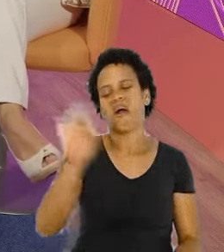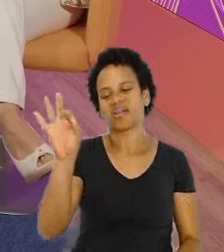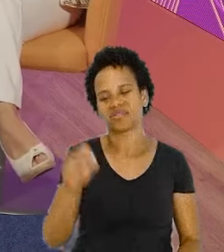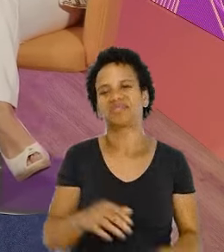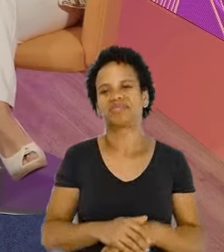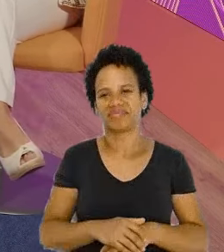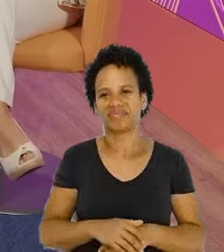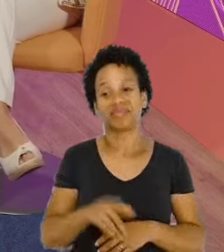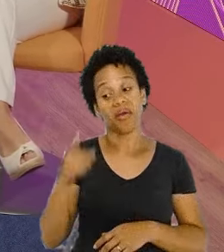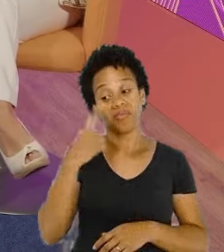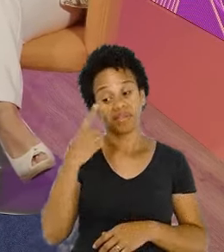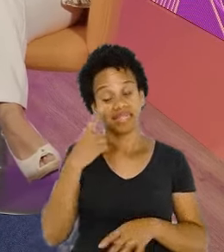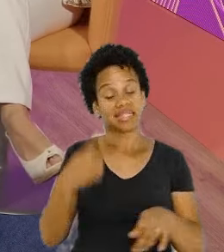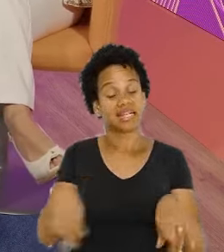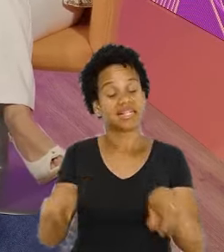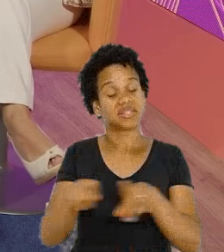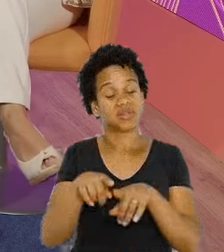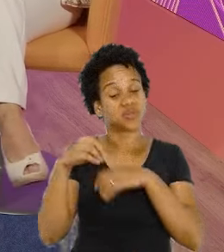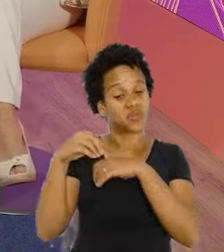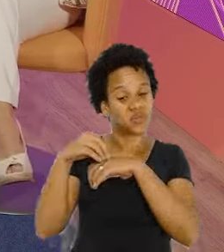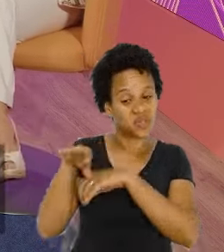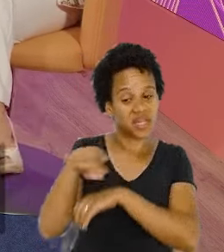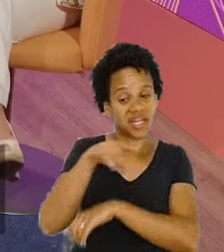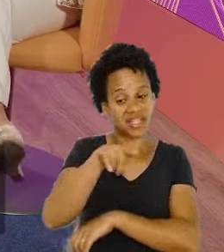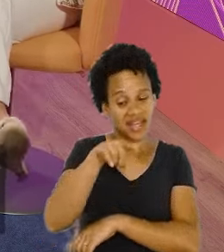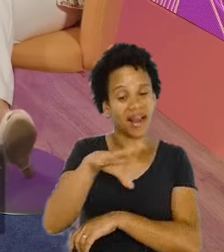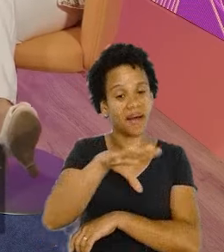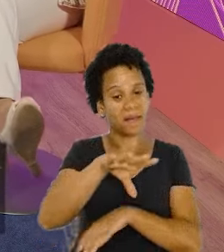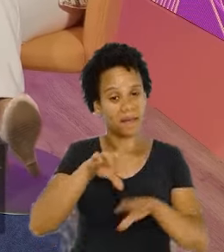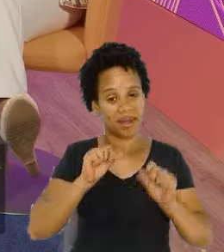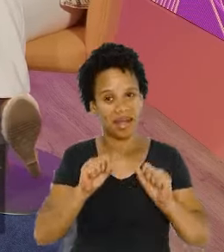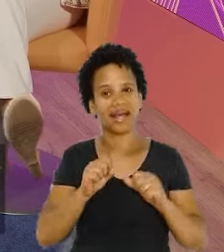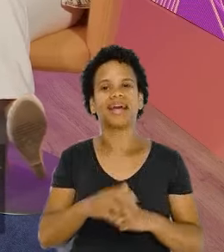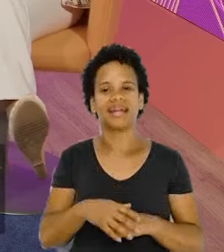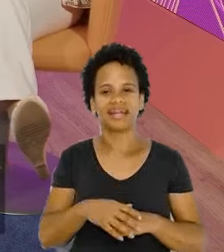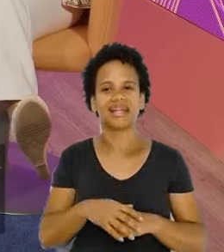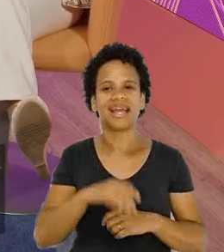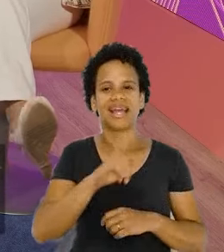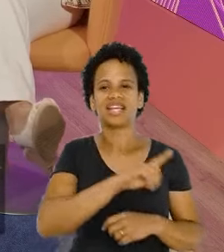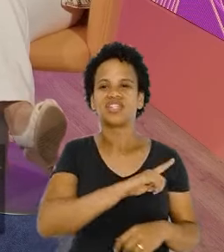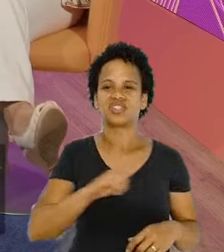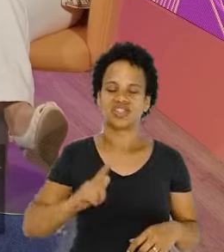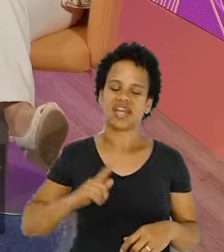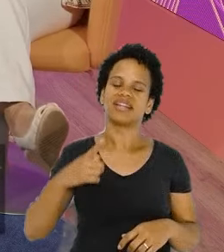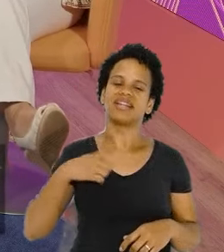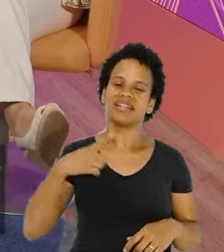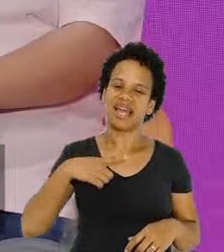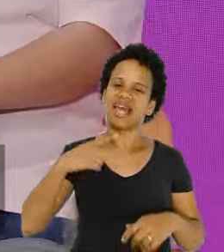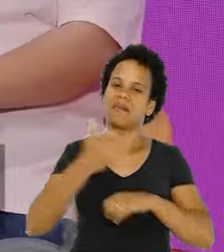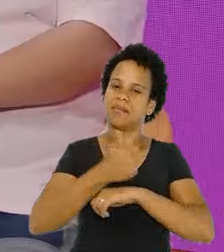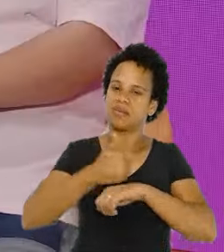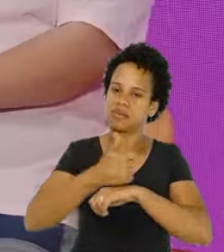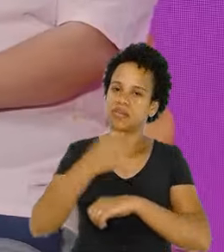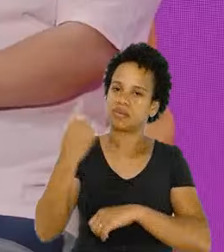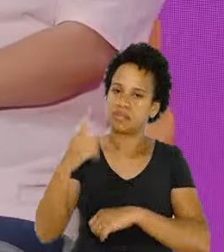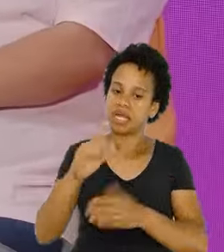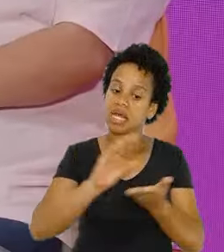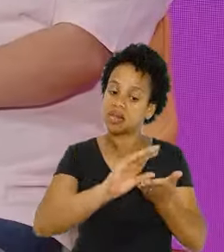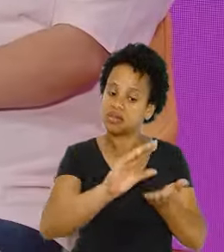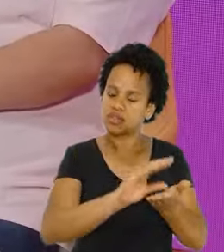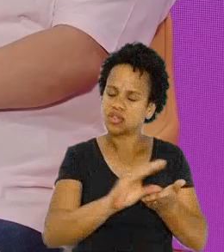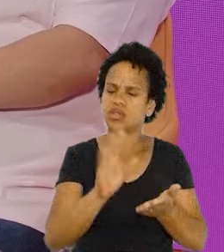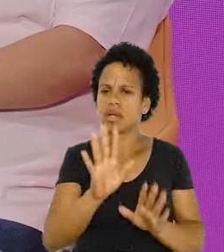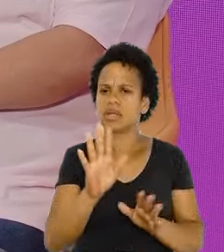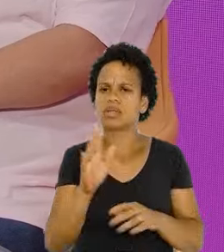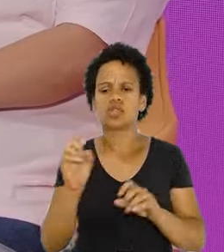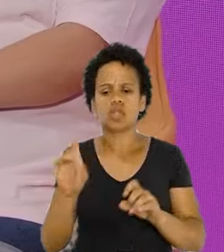você que tá sem sócio pode na dica da Jéssica meu je é um rapaz que tem a profissão dele né ele investiu e ele fica só